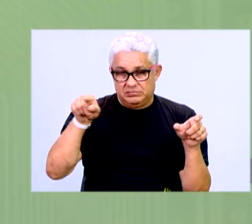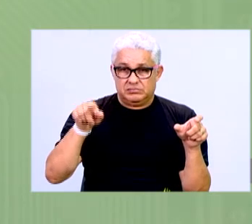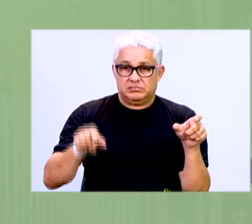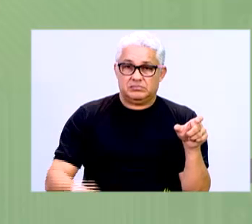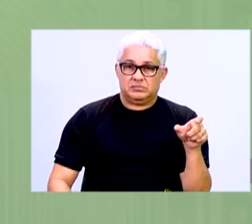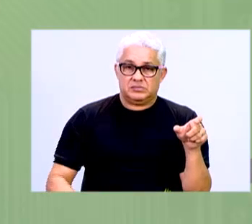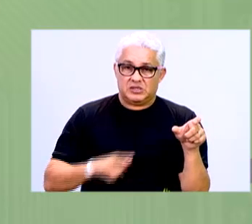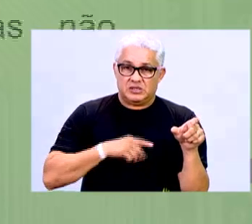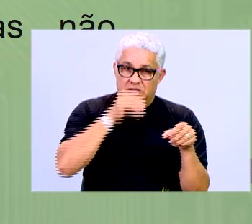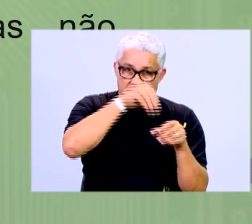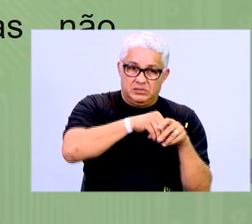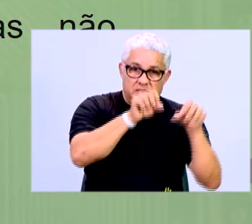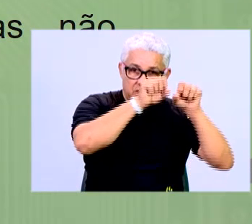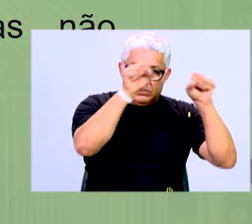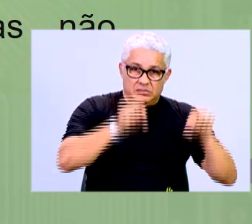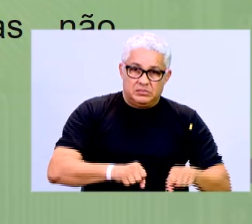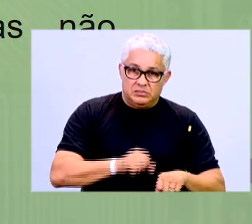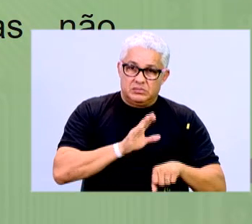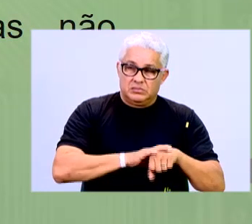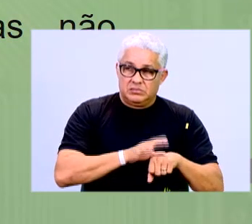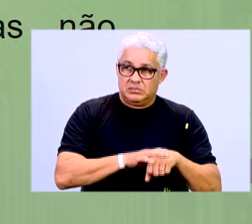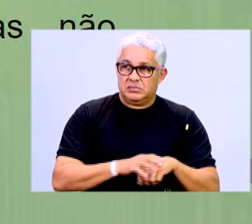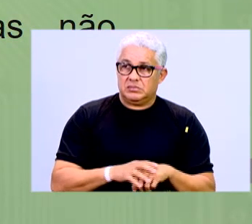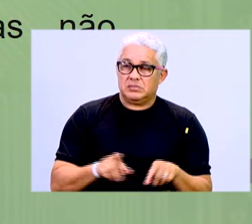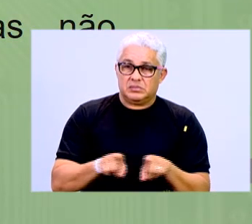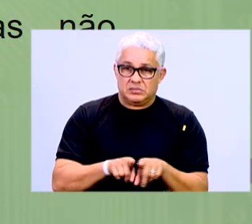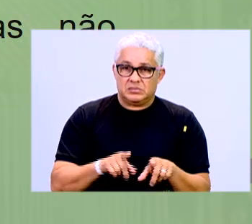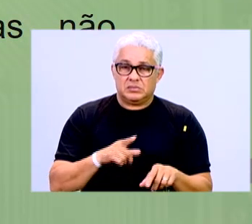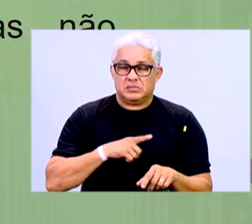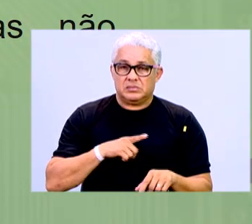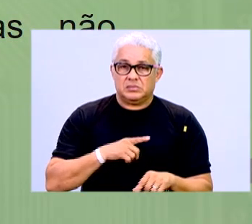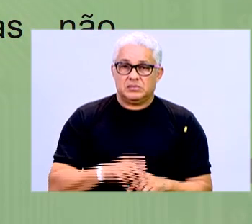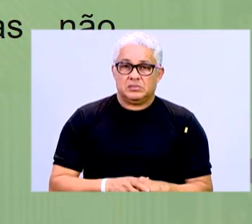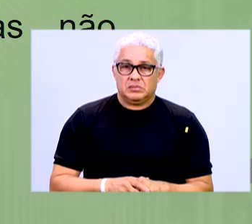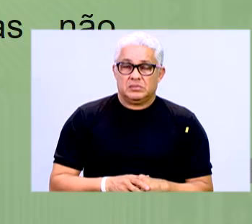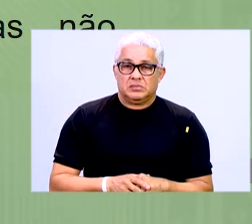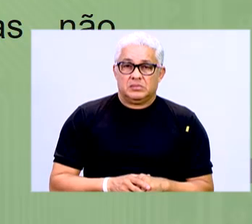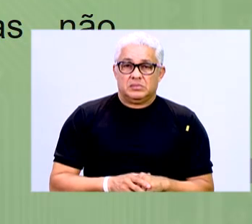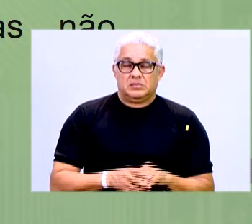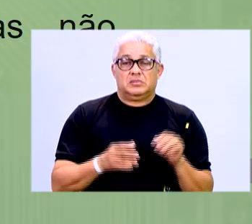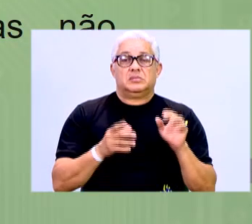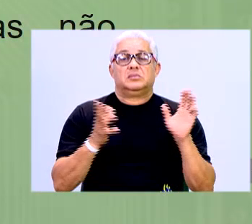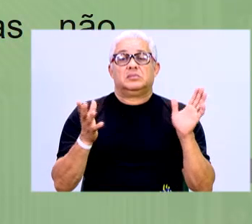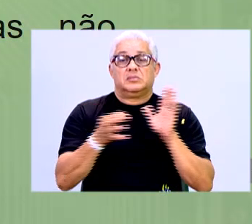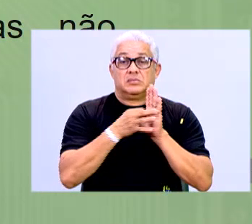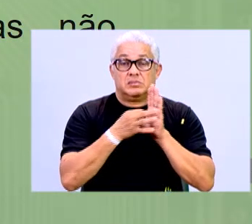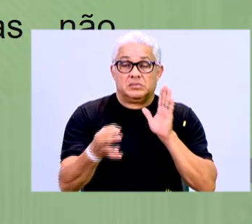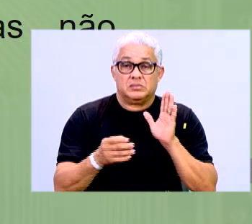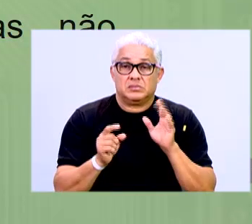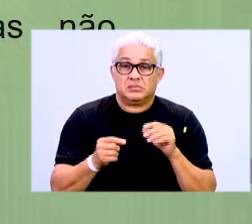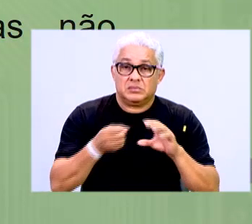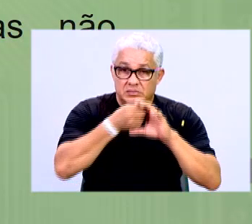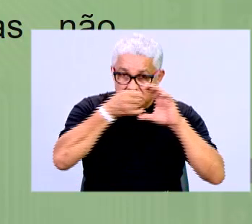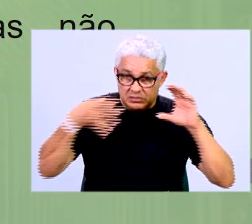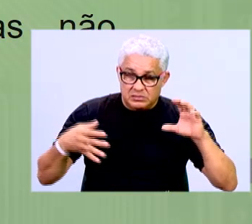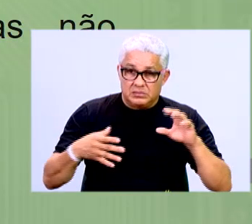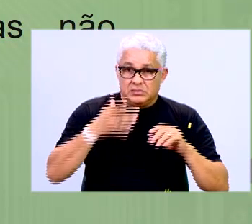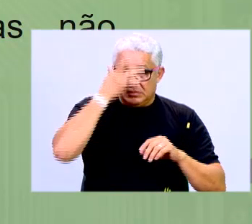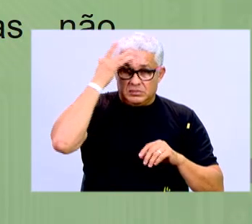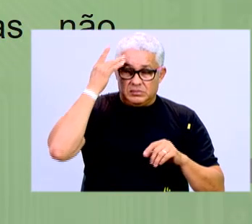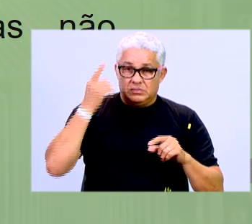realmente operando o sistema. E aí temos a perspectiva do